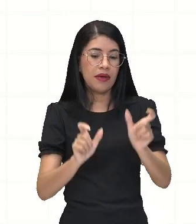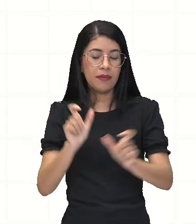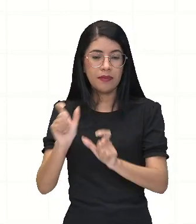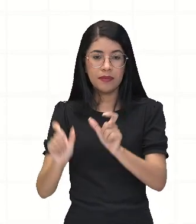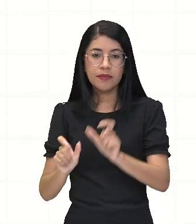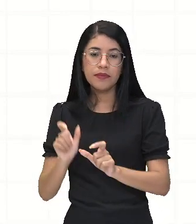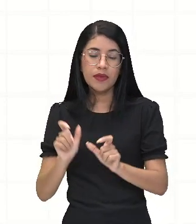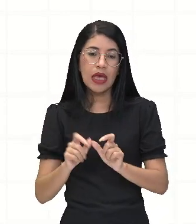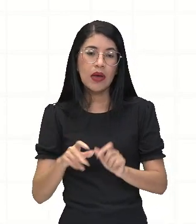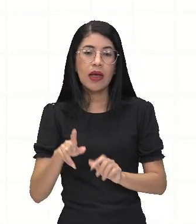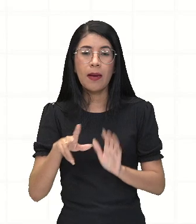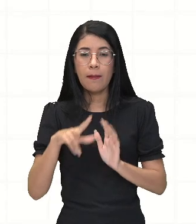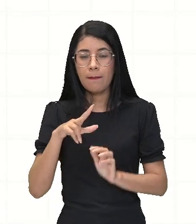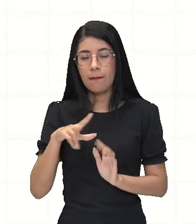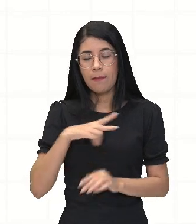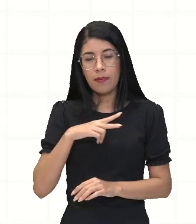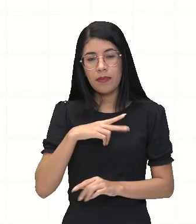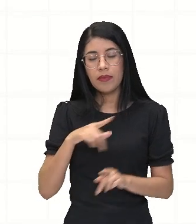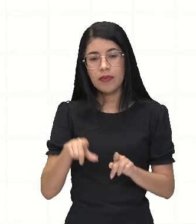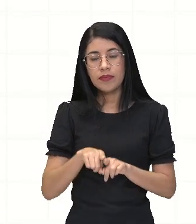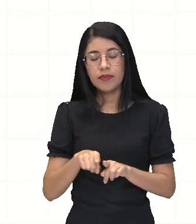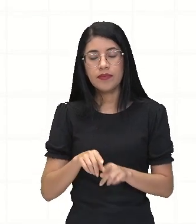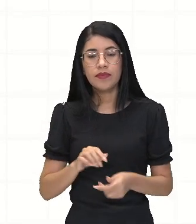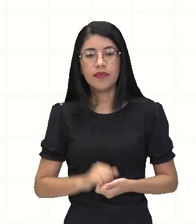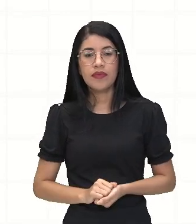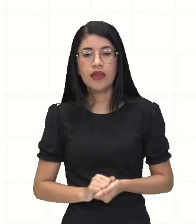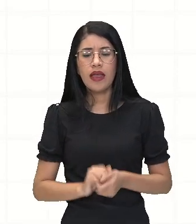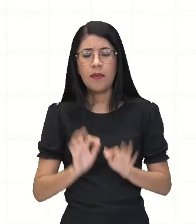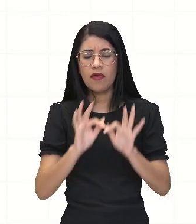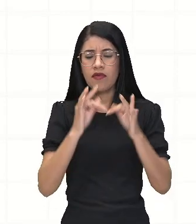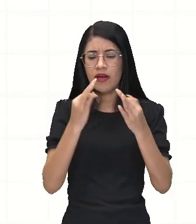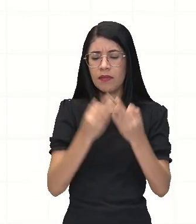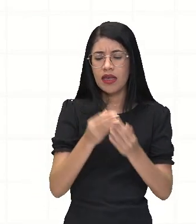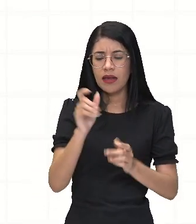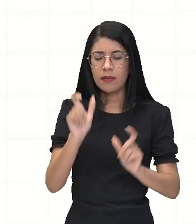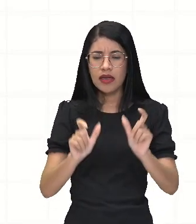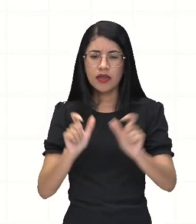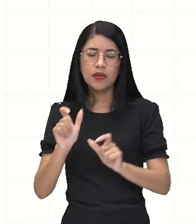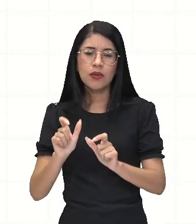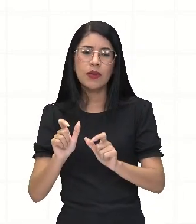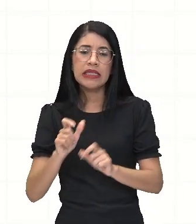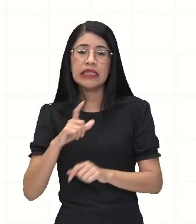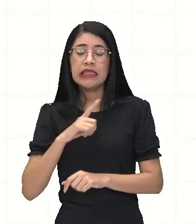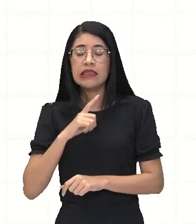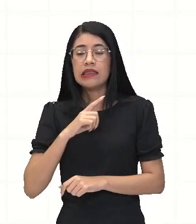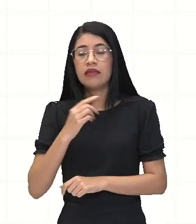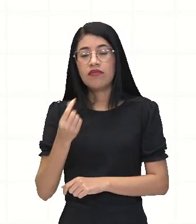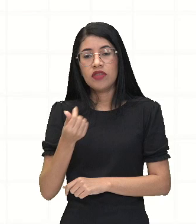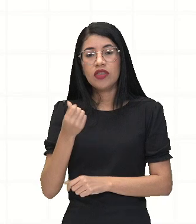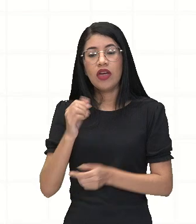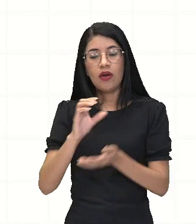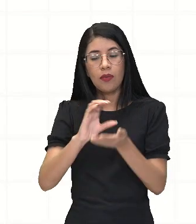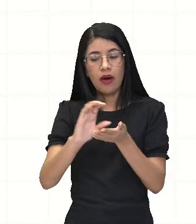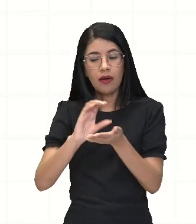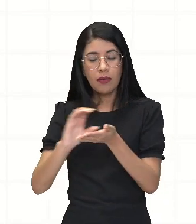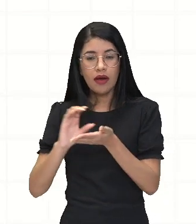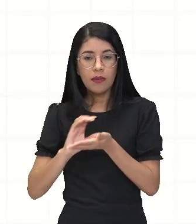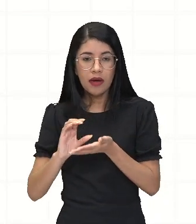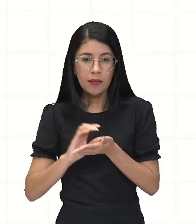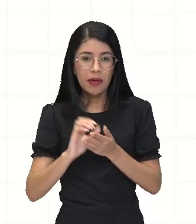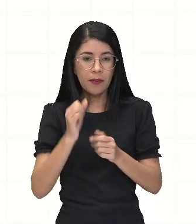empreendimentos particulares, a pessoas, a famílias, a grupos que tenham dinheiro para investir